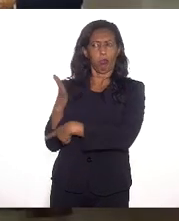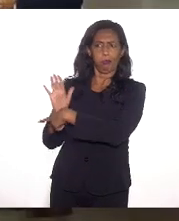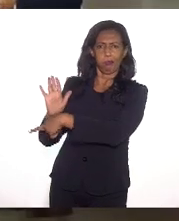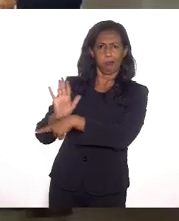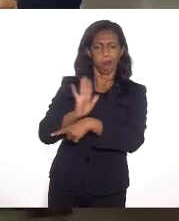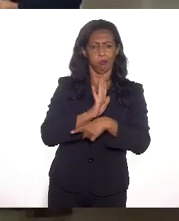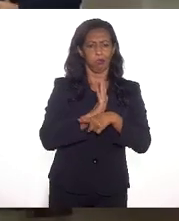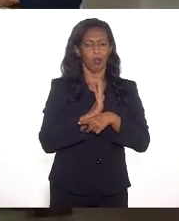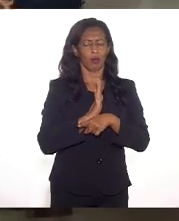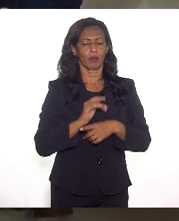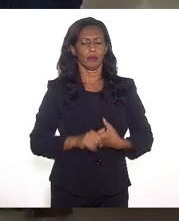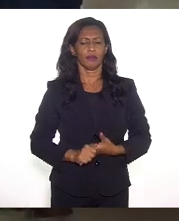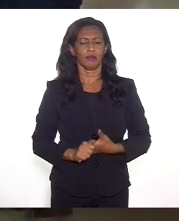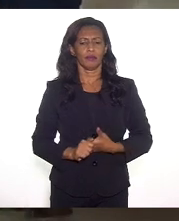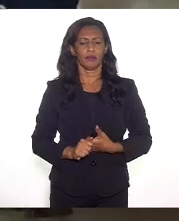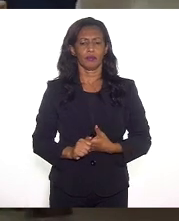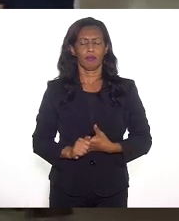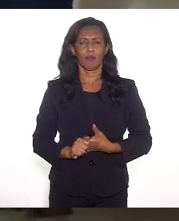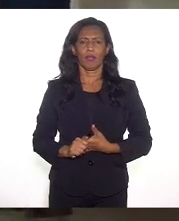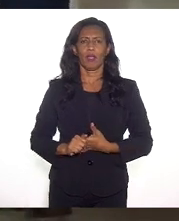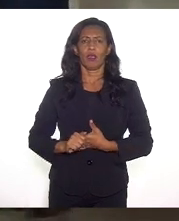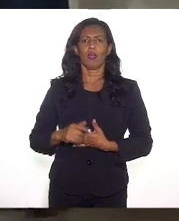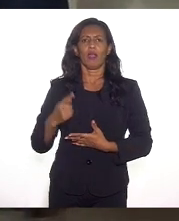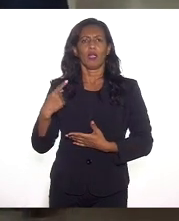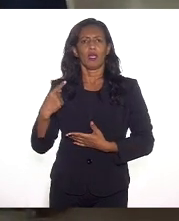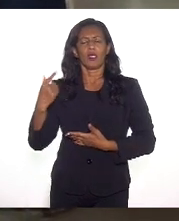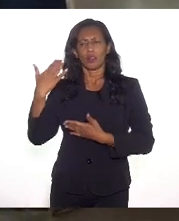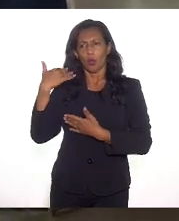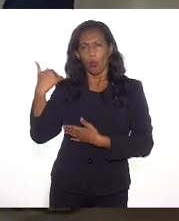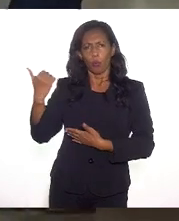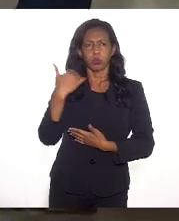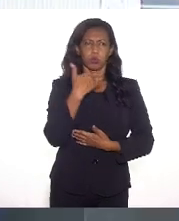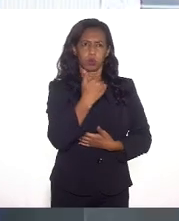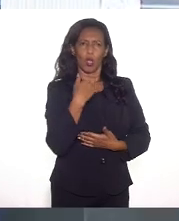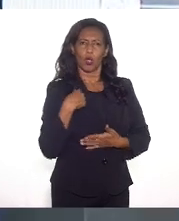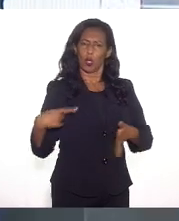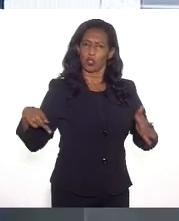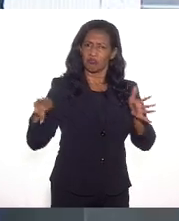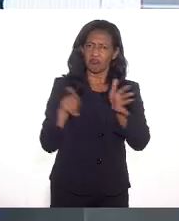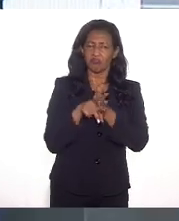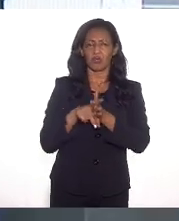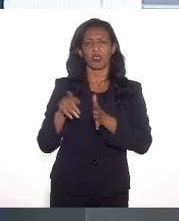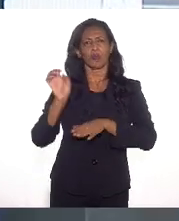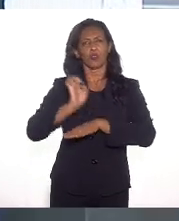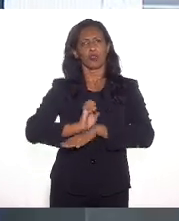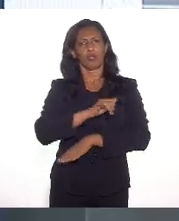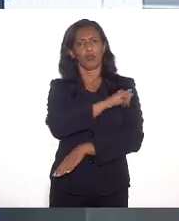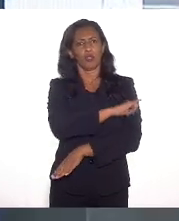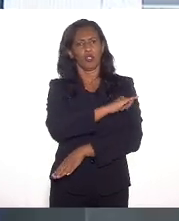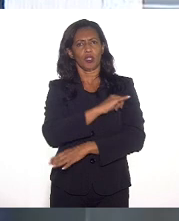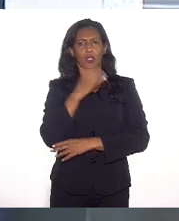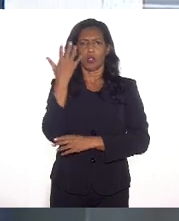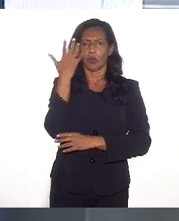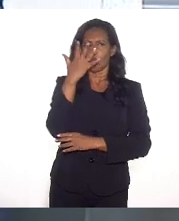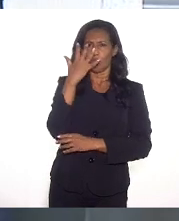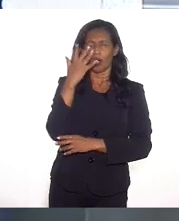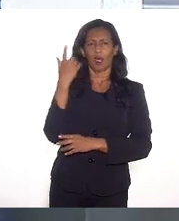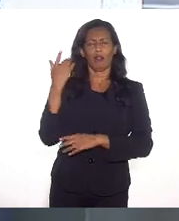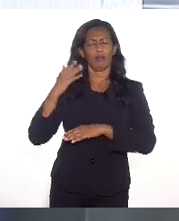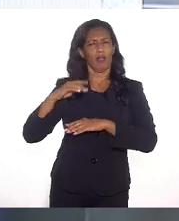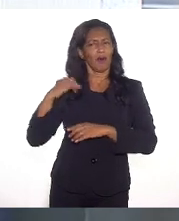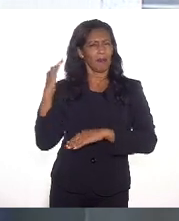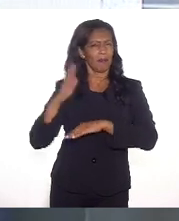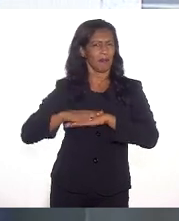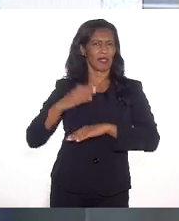de qualquer forma, atendendo essa convocação, que nós fazemos parte da cidade do Rio de Janeiro e o carnaval é uma das coisas mais importantes